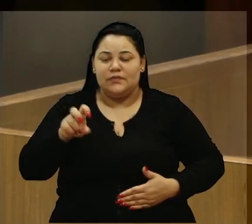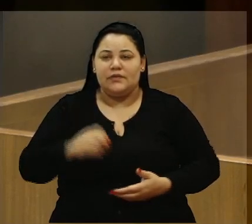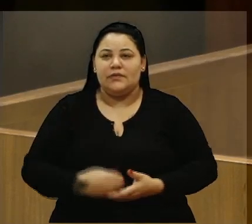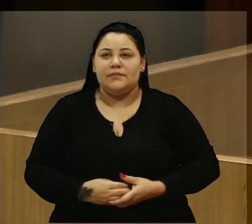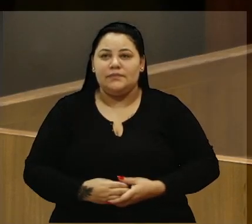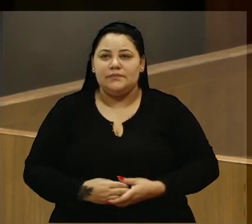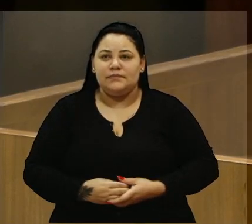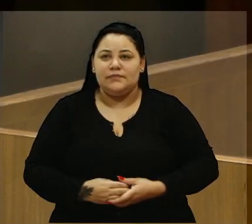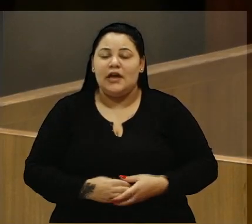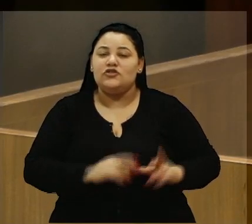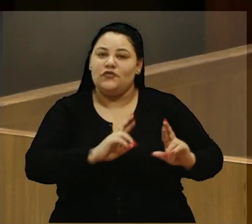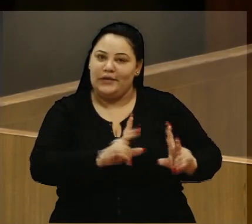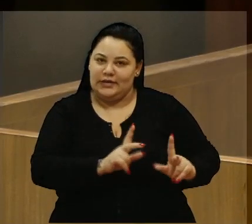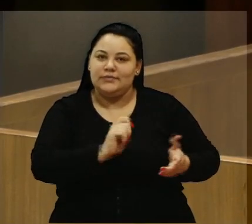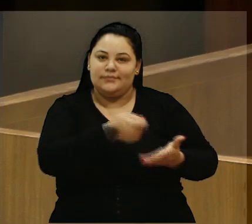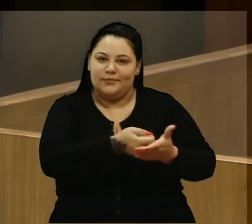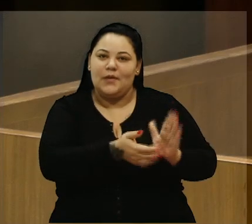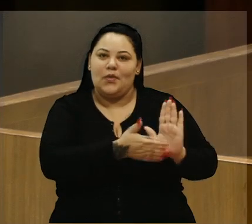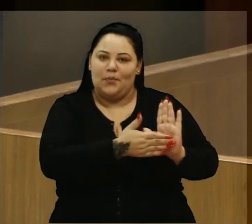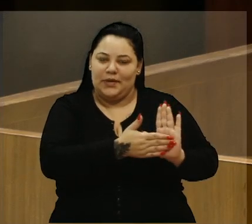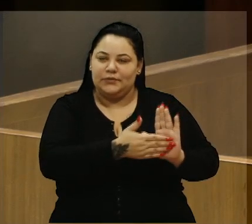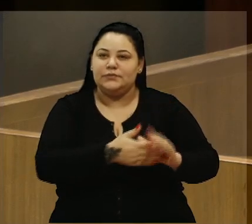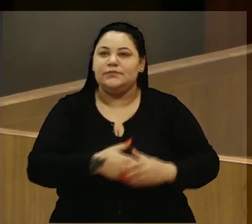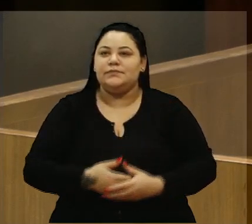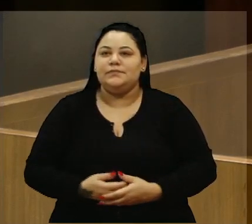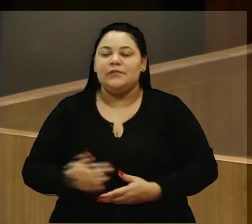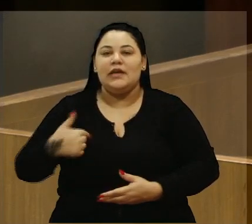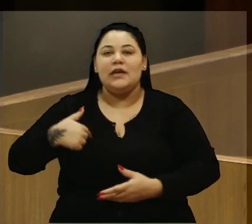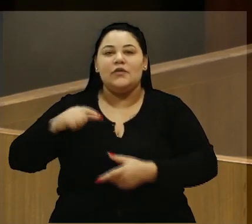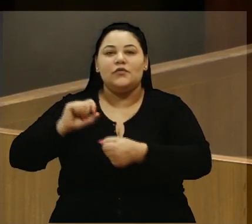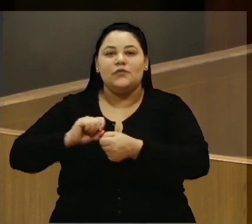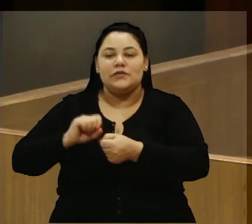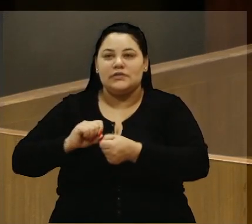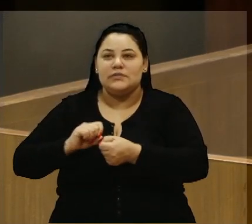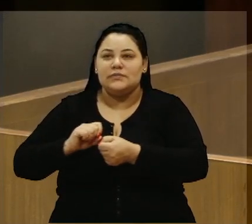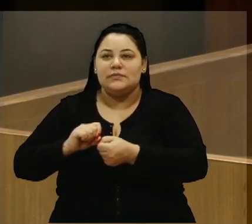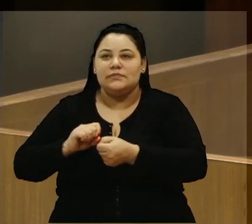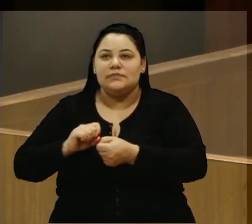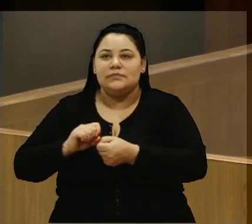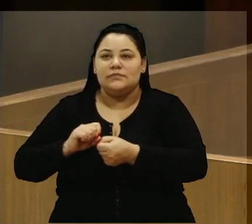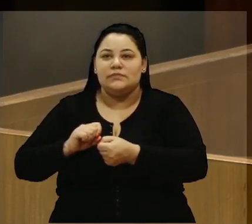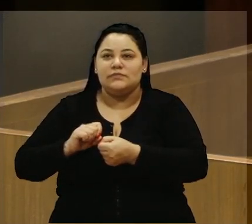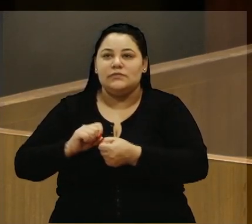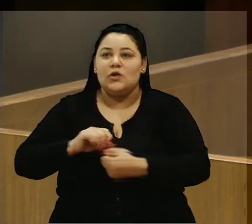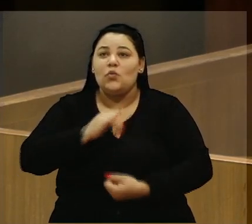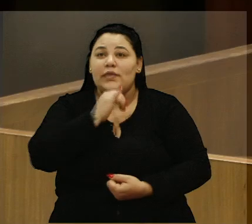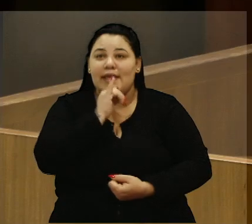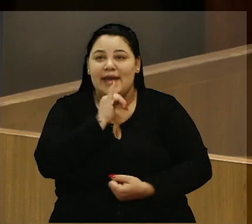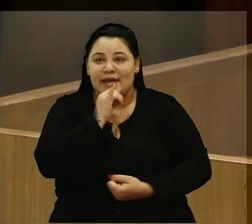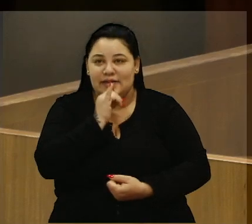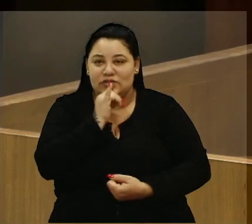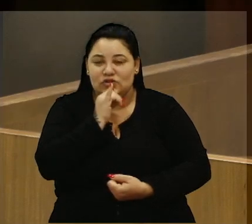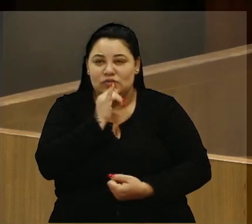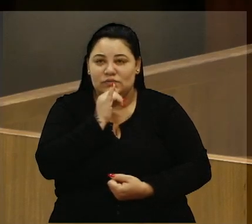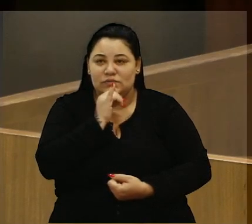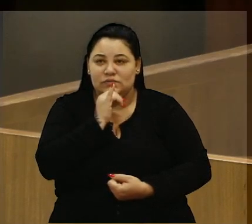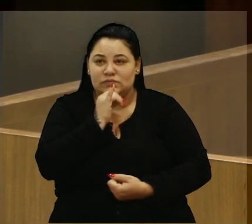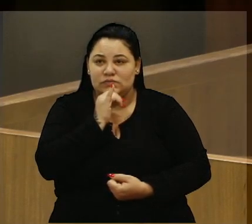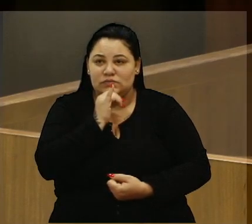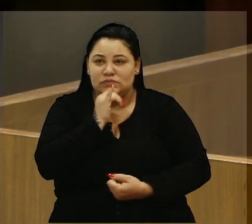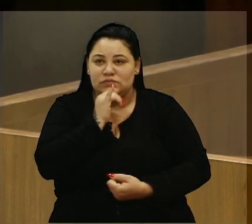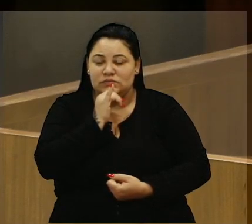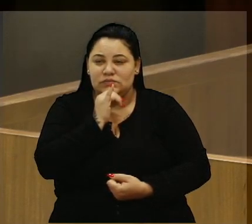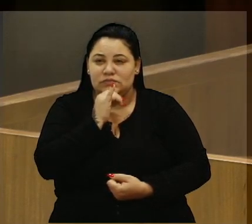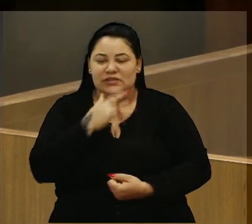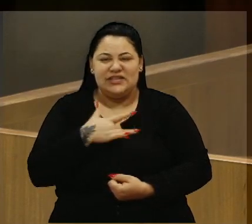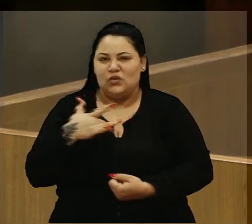A diferença. Eu fiz um teste ergométrico e